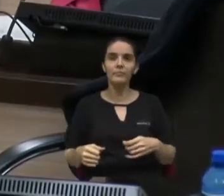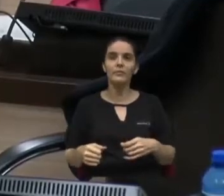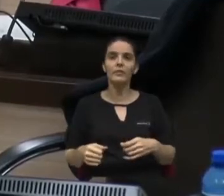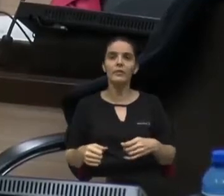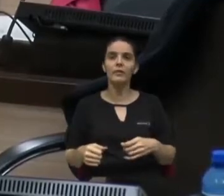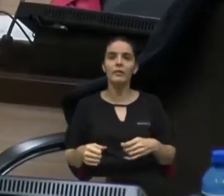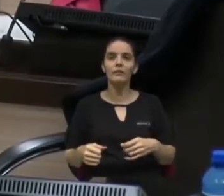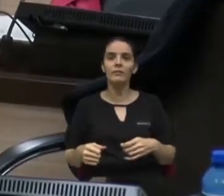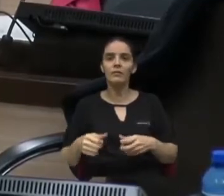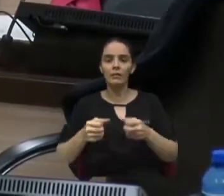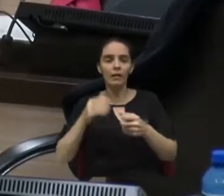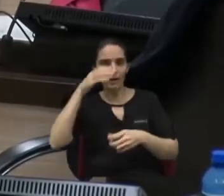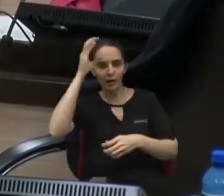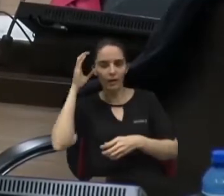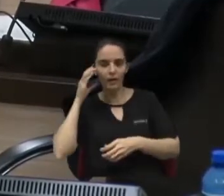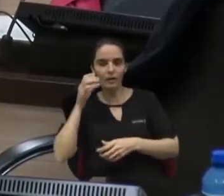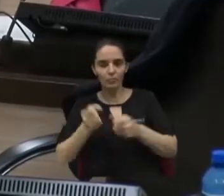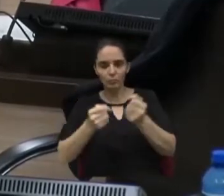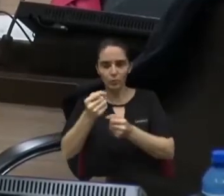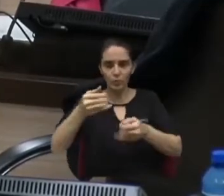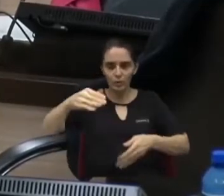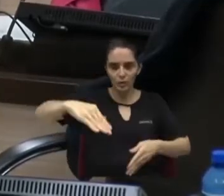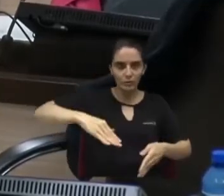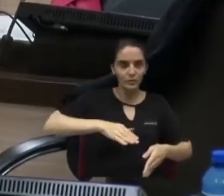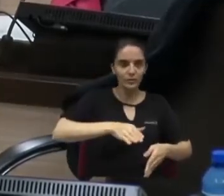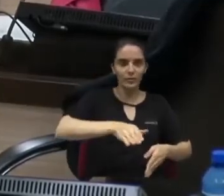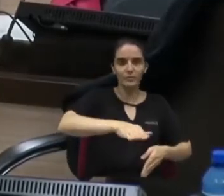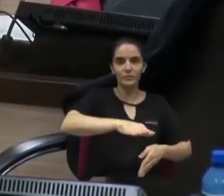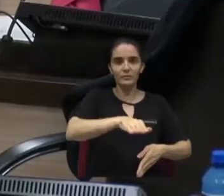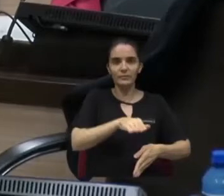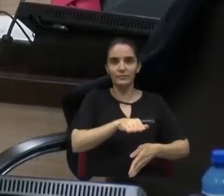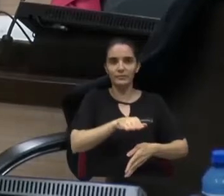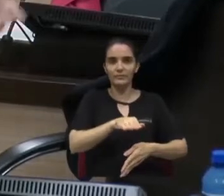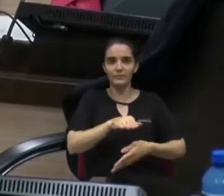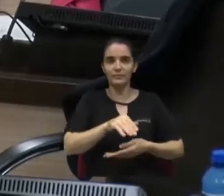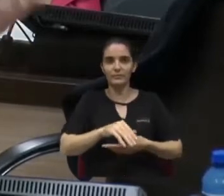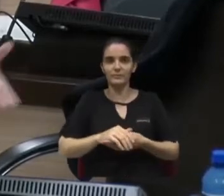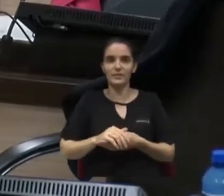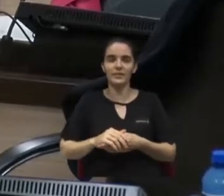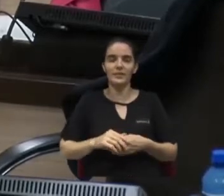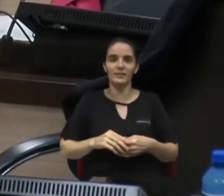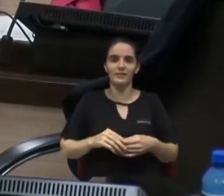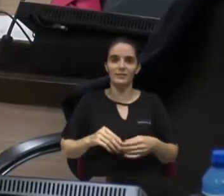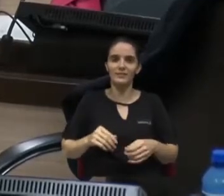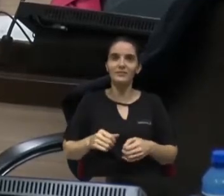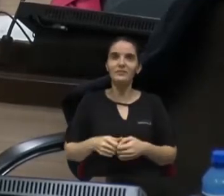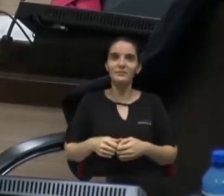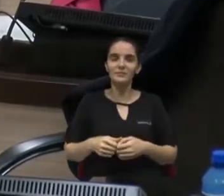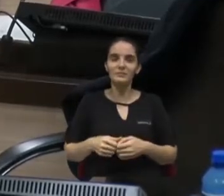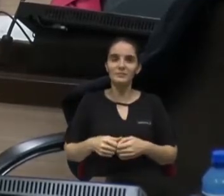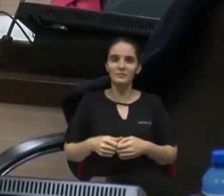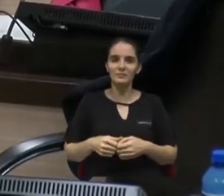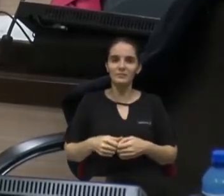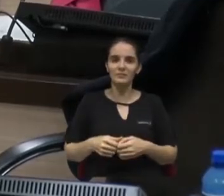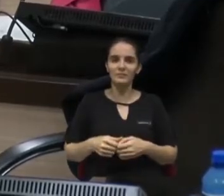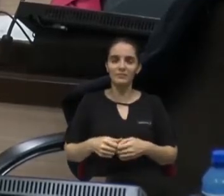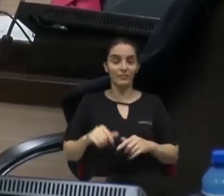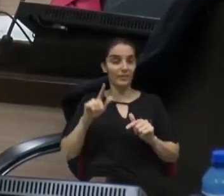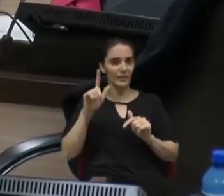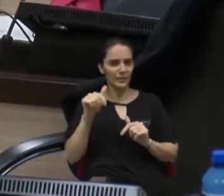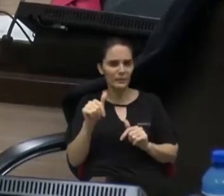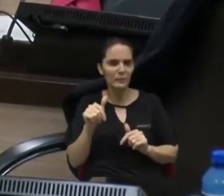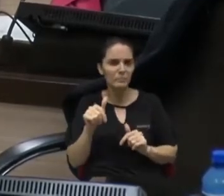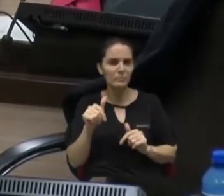que eu estacionei o carro bastante nervosa, que eu cheguei com a segunda viatura, que daí sim havia toda a mobilização para que se